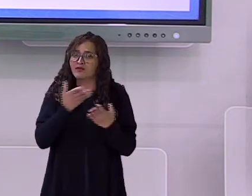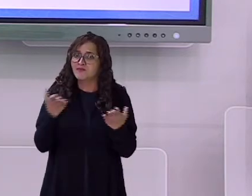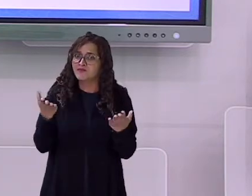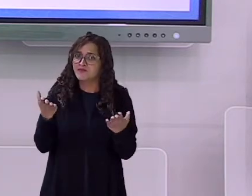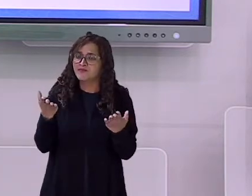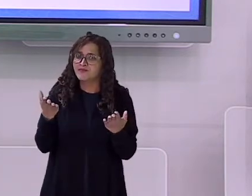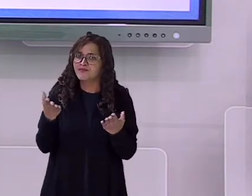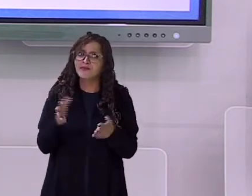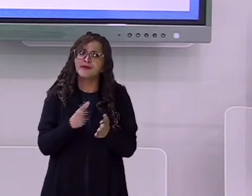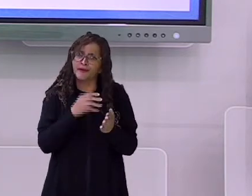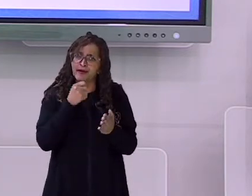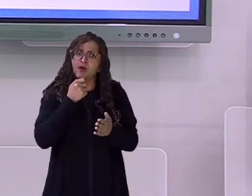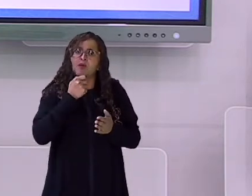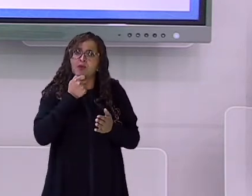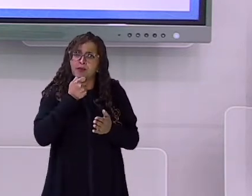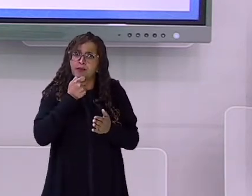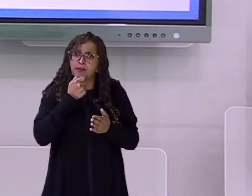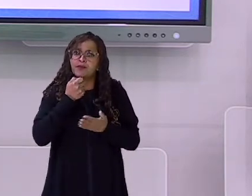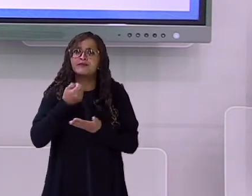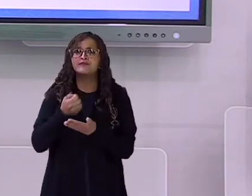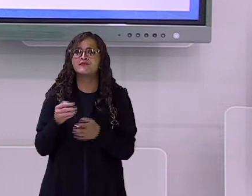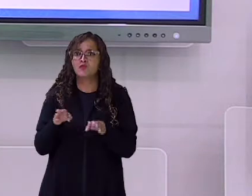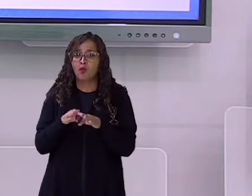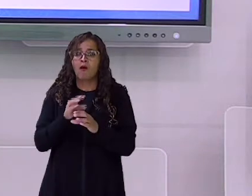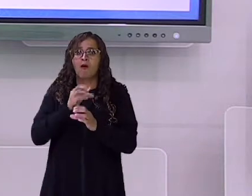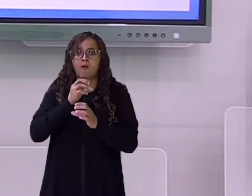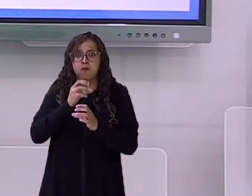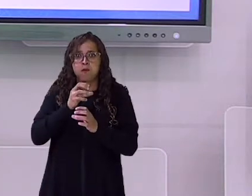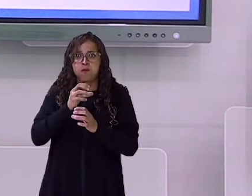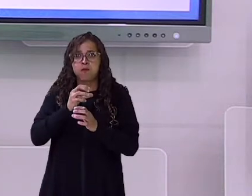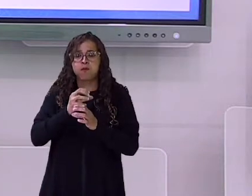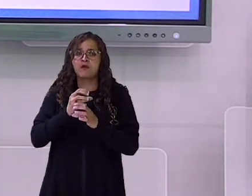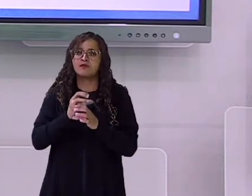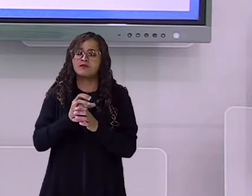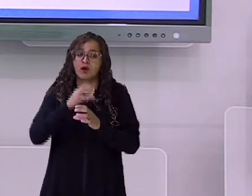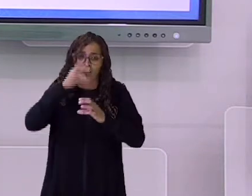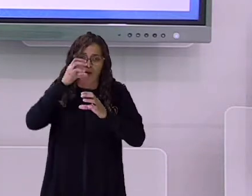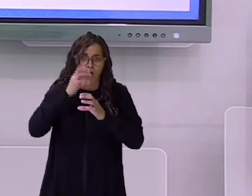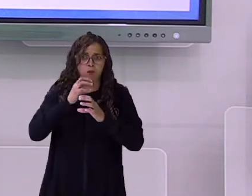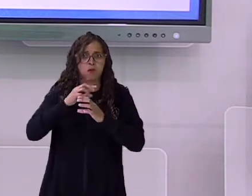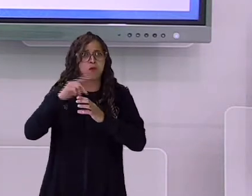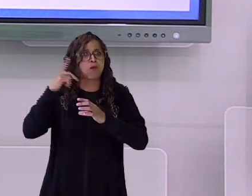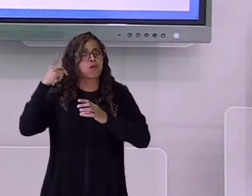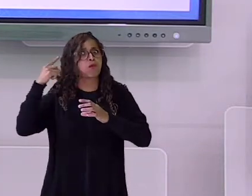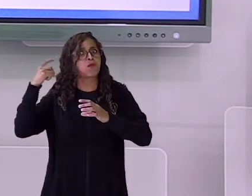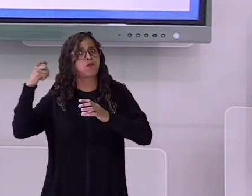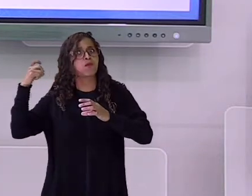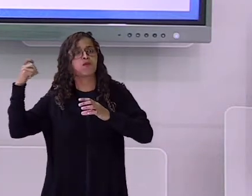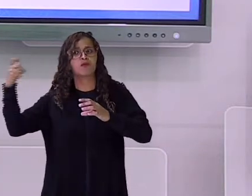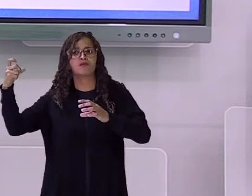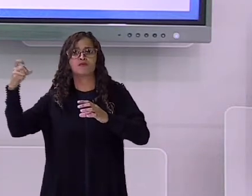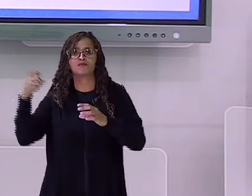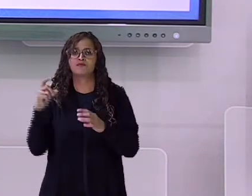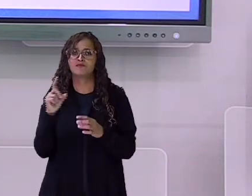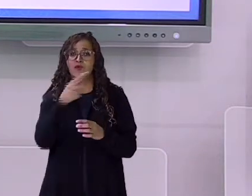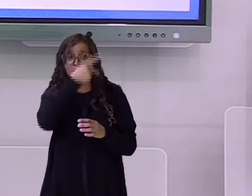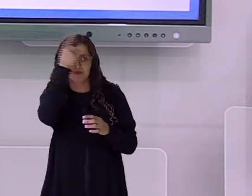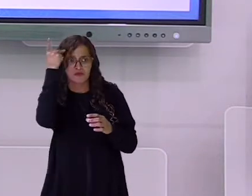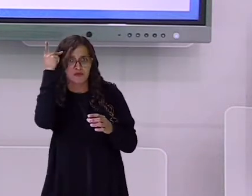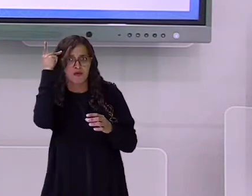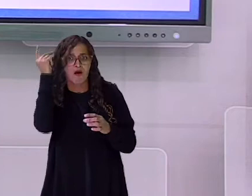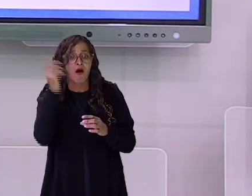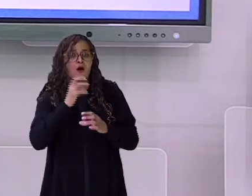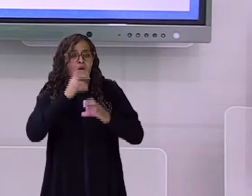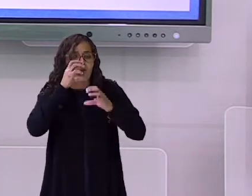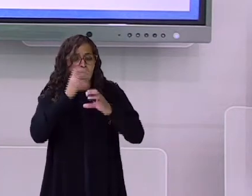Porque, pela definição, é todo um instrumento que solta um som, emite um som, através do sopro de um